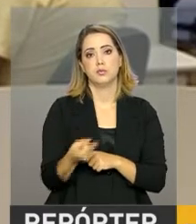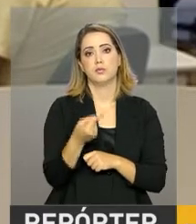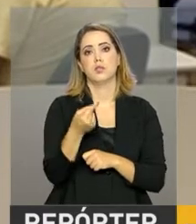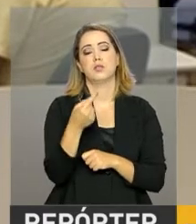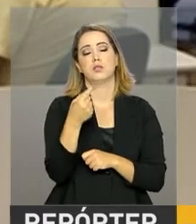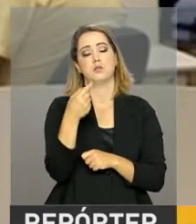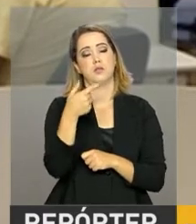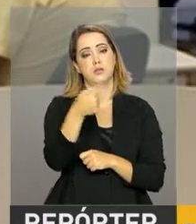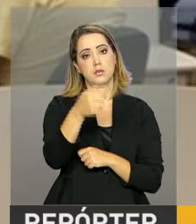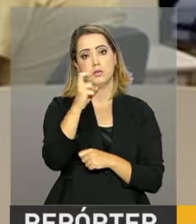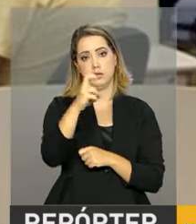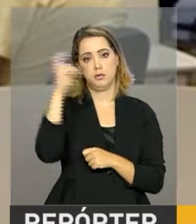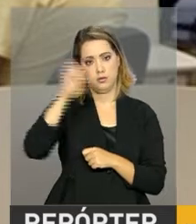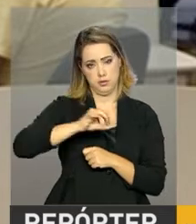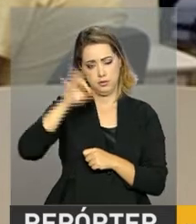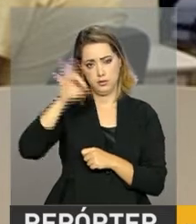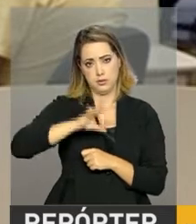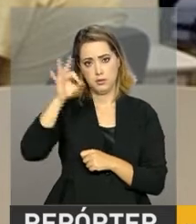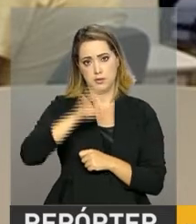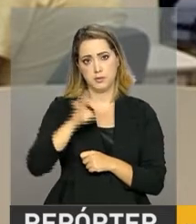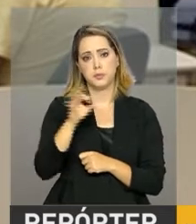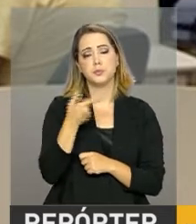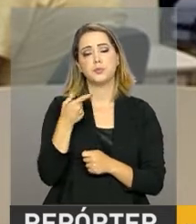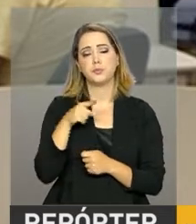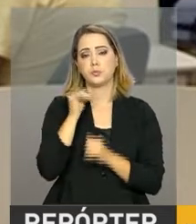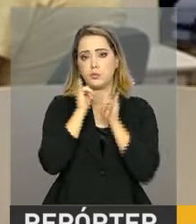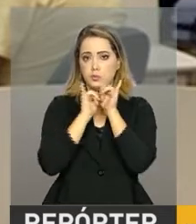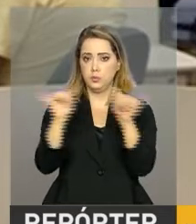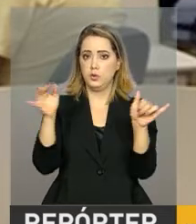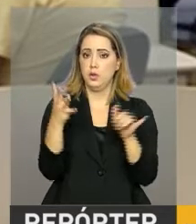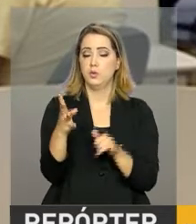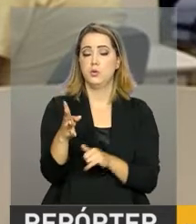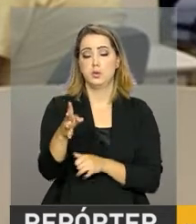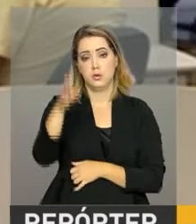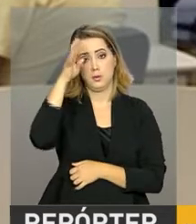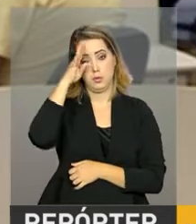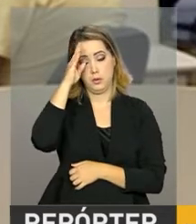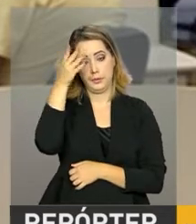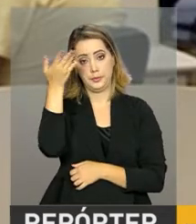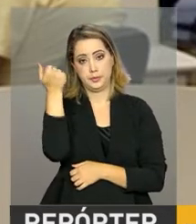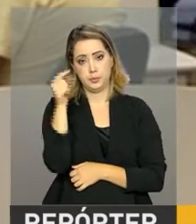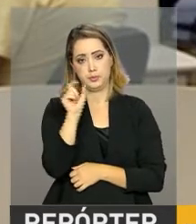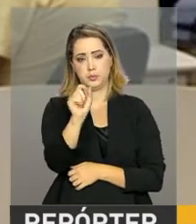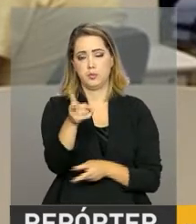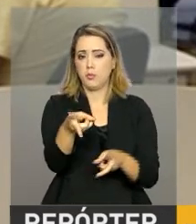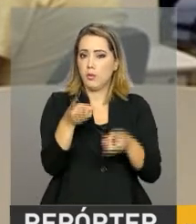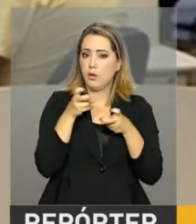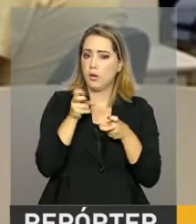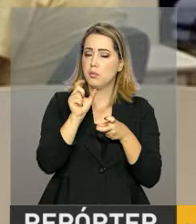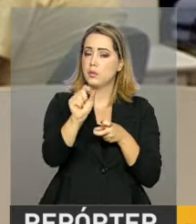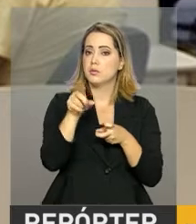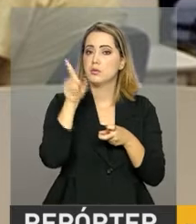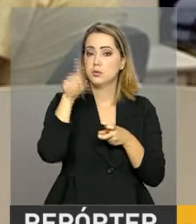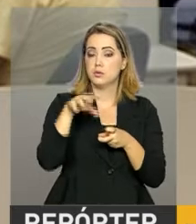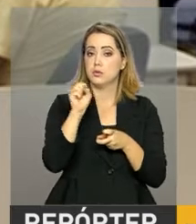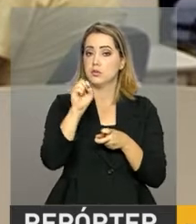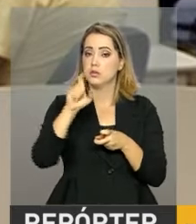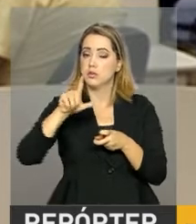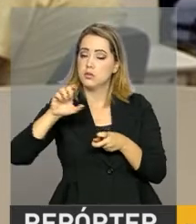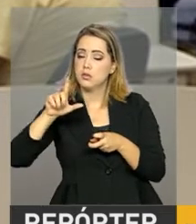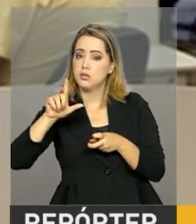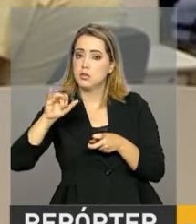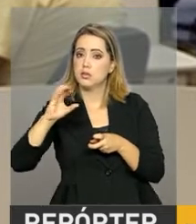0,75 pontos percentuais, anunciado na quarta-feira. A expectativa dos analistas era de que a taxa fosse reduzida